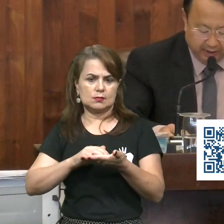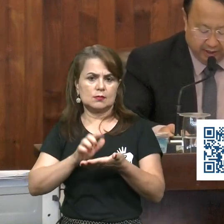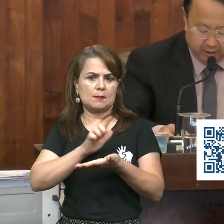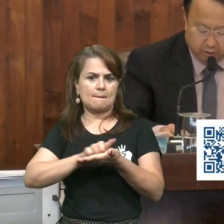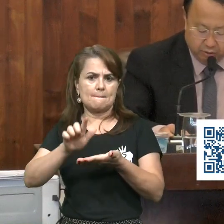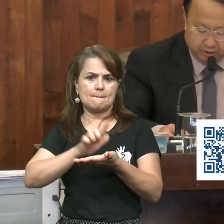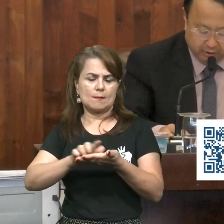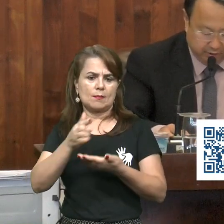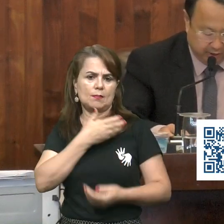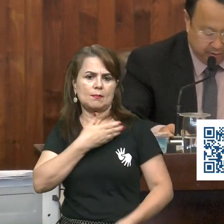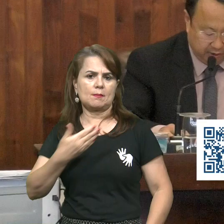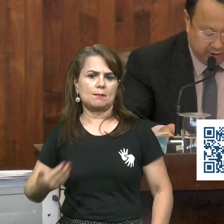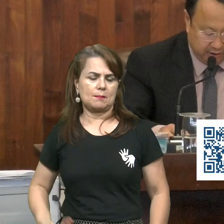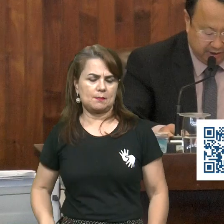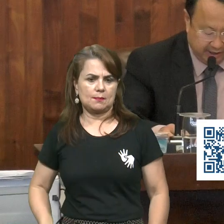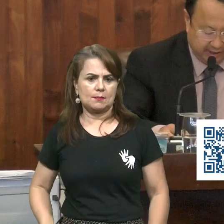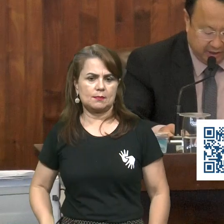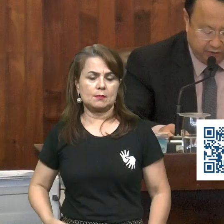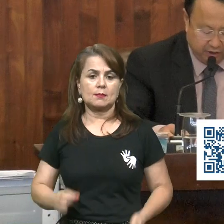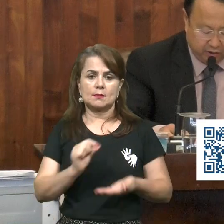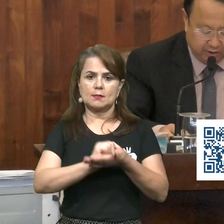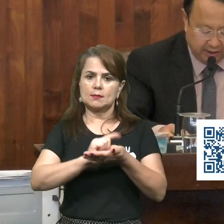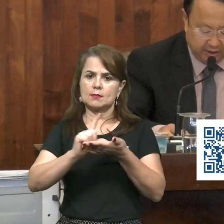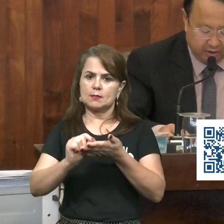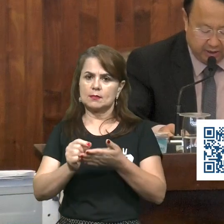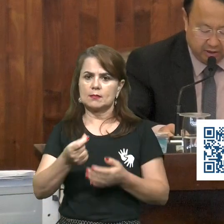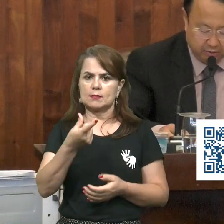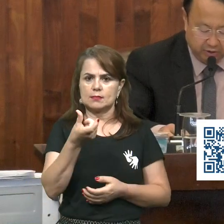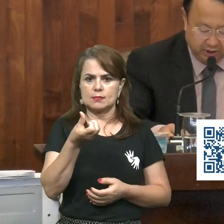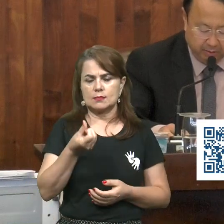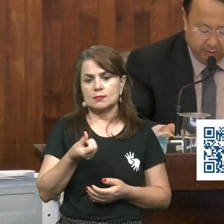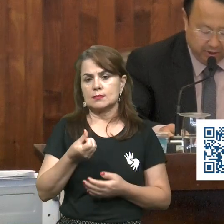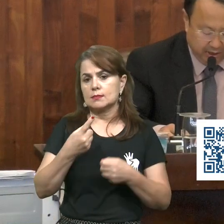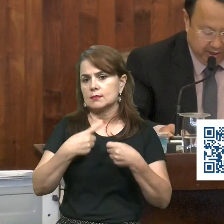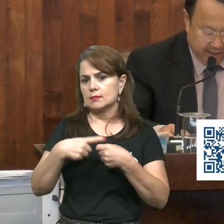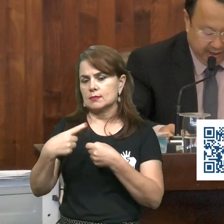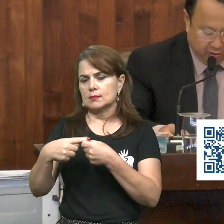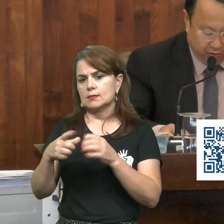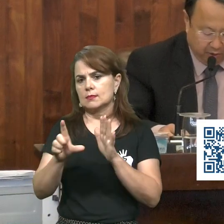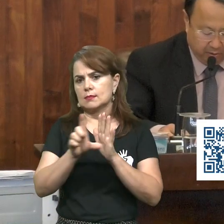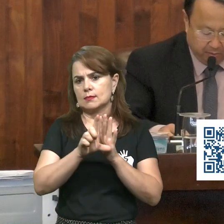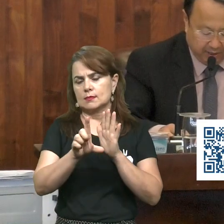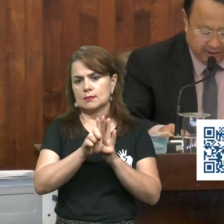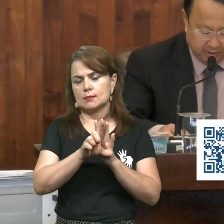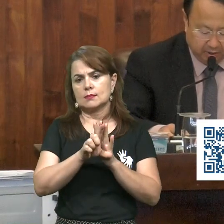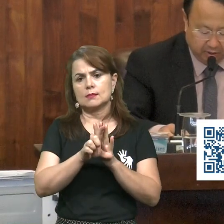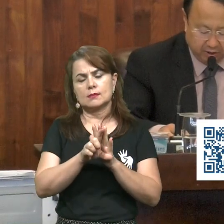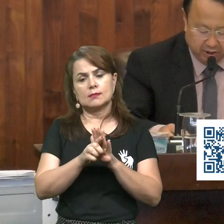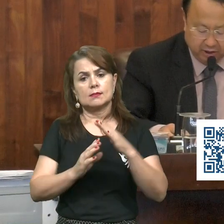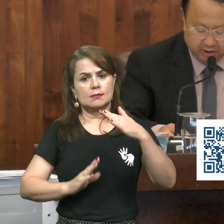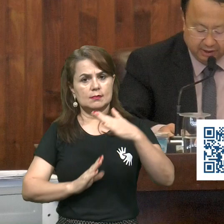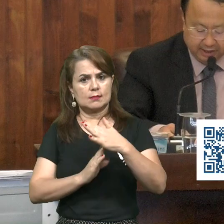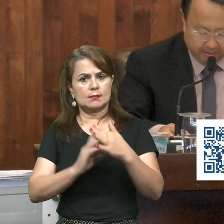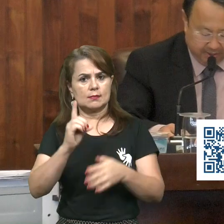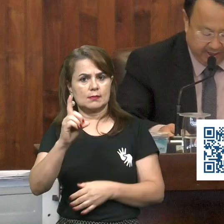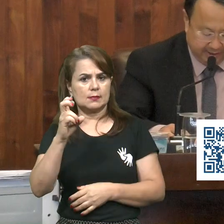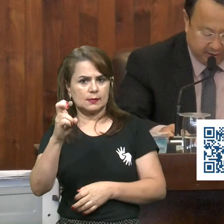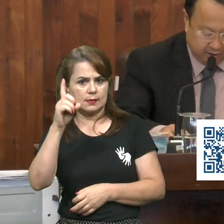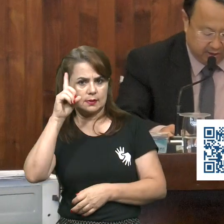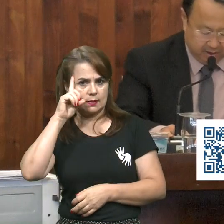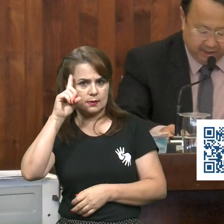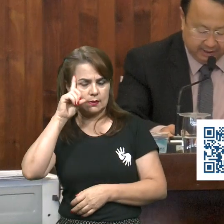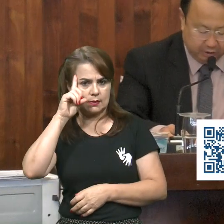senhor Vanderlei Dolce, nos termos do artigo 16.22 da Lei Orgânica do Município, e ainda conforme o prazo regimental de 15 dias,